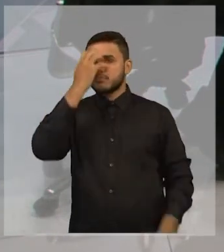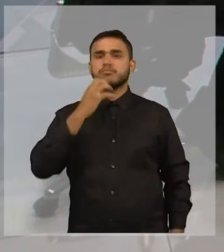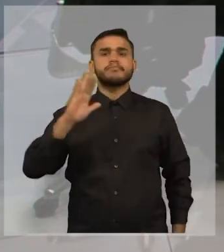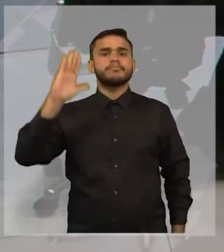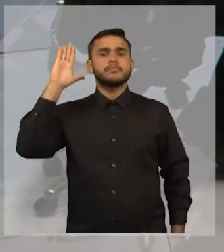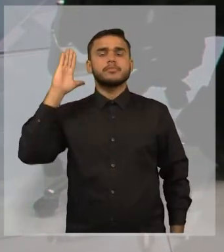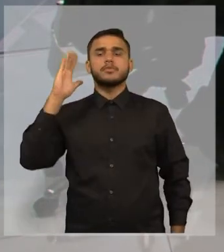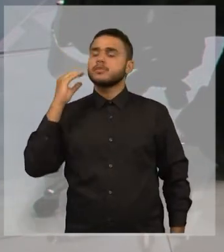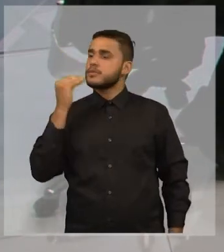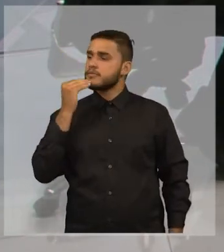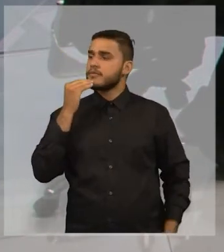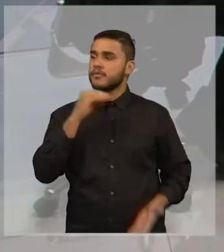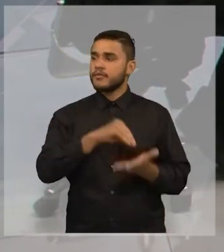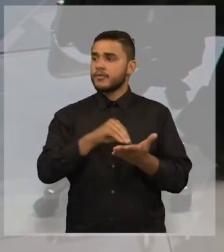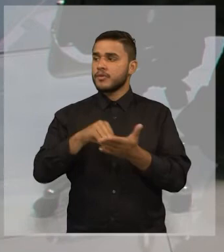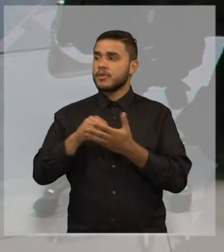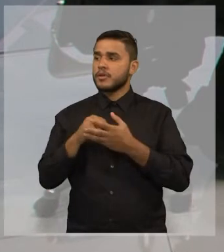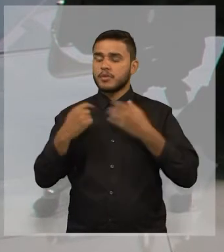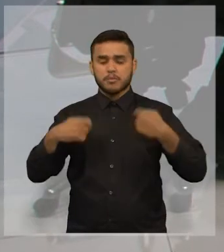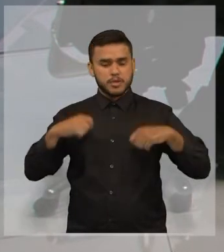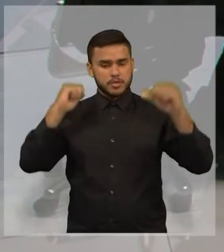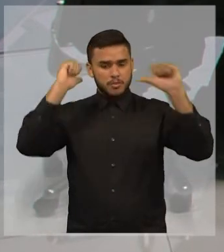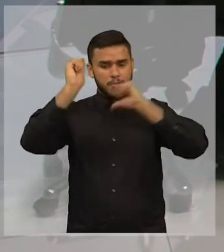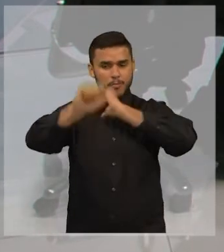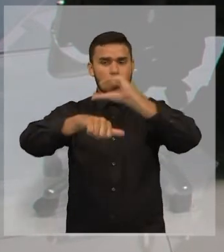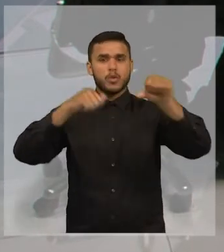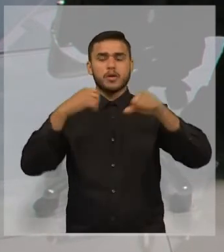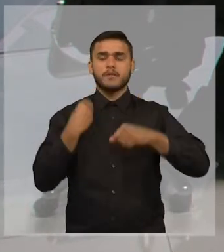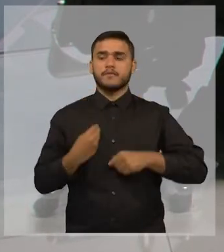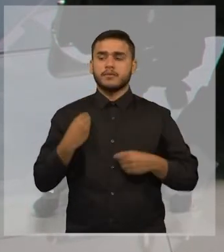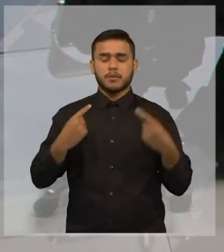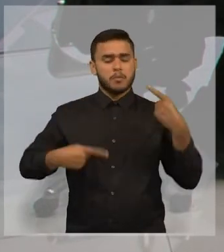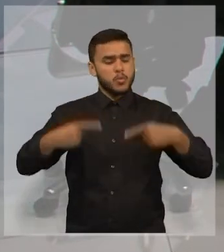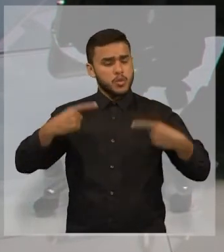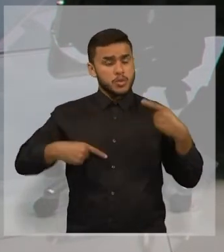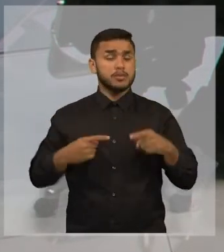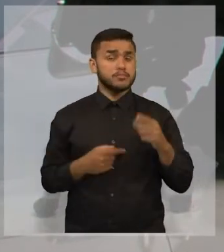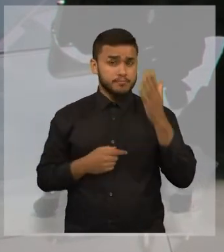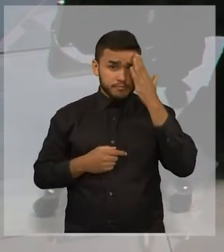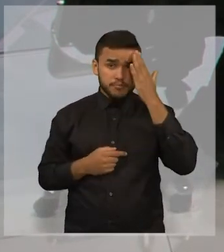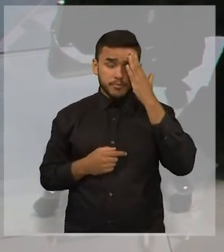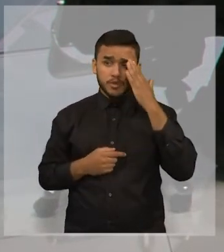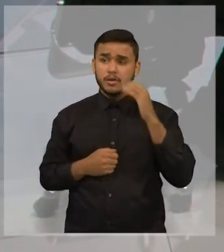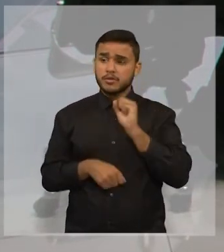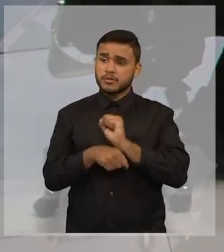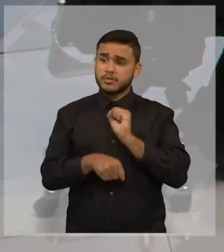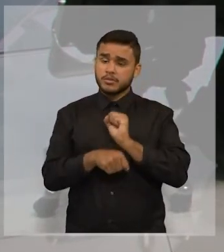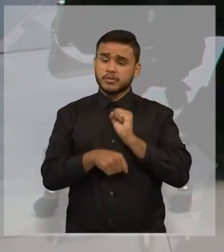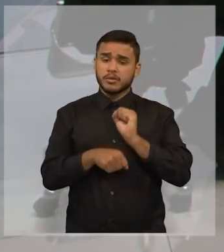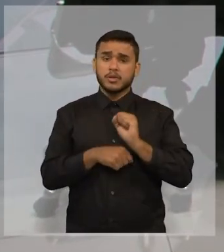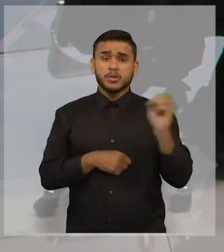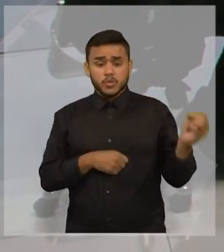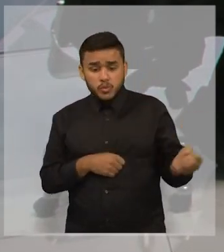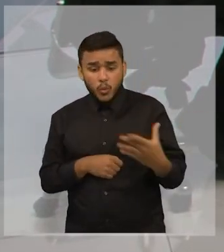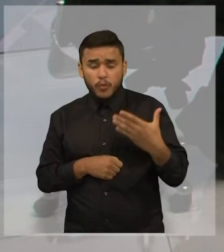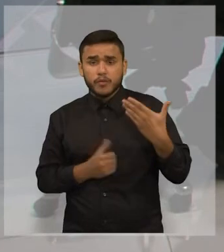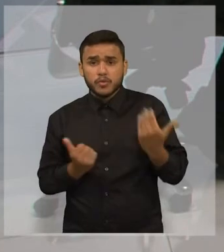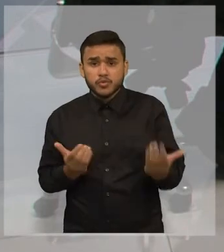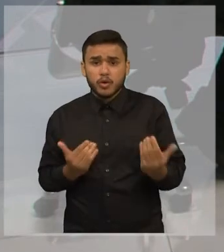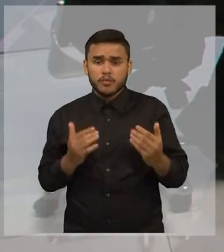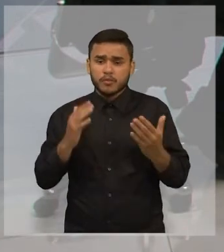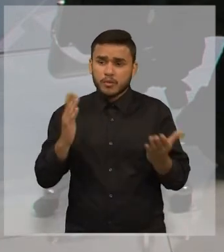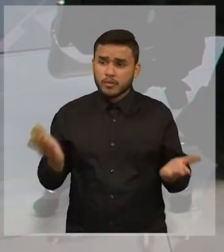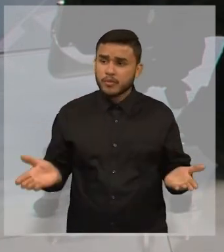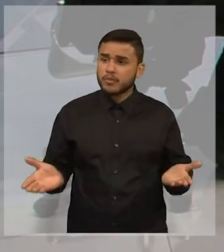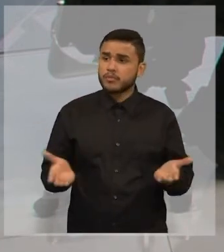sociedade políticos comprometidos com a retidão e com a seriedade. Nós temos que fazer uma reciclagem na nossa vida pública, temos que